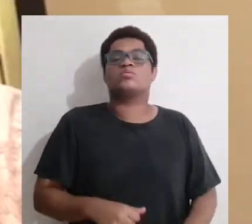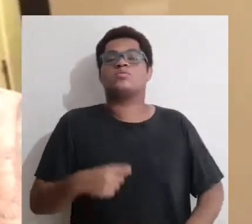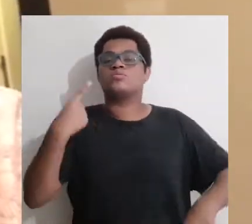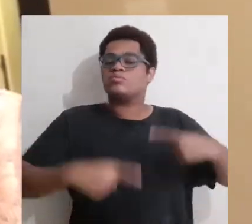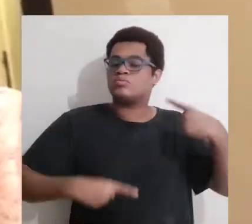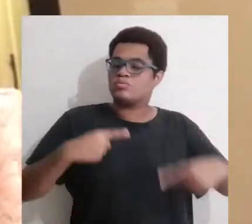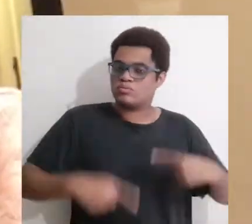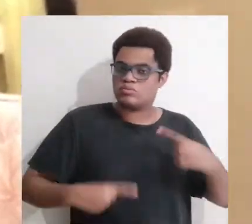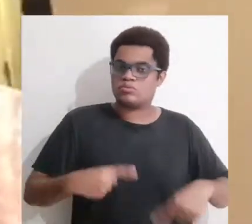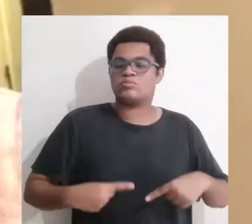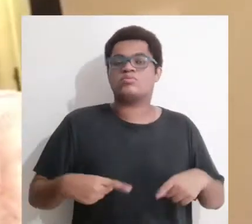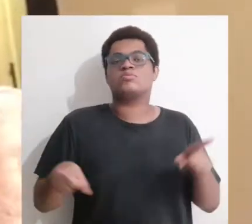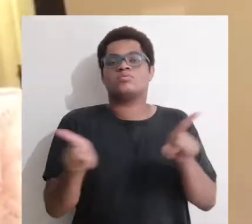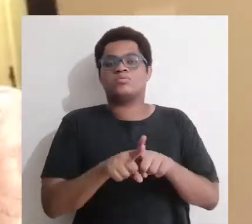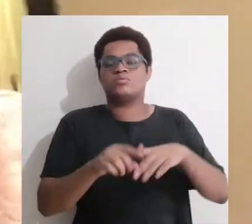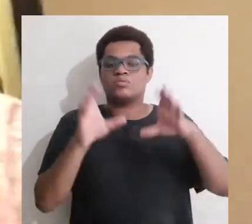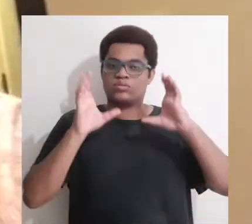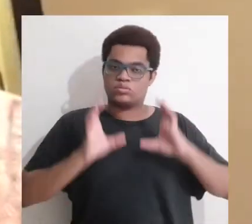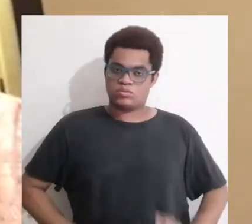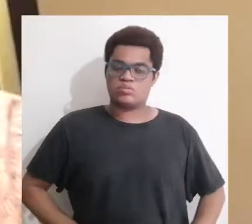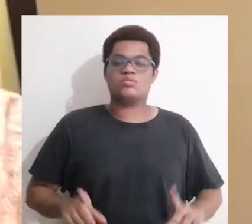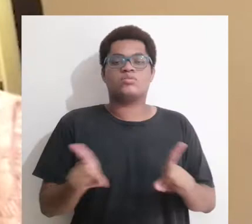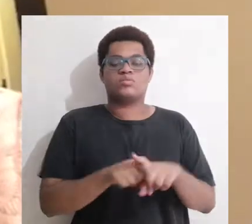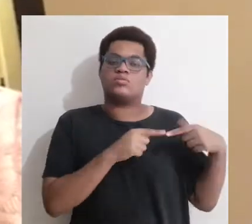de comportamentos e atitudes.